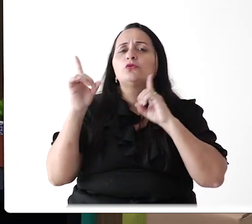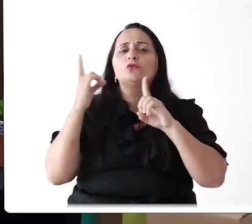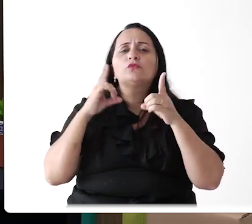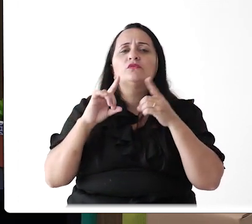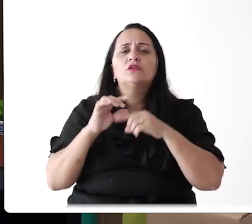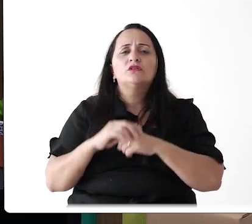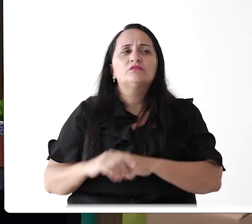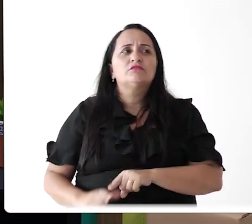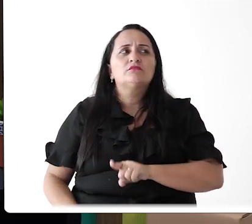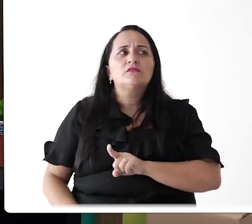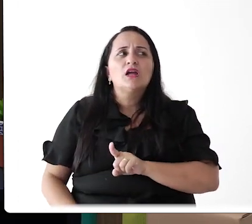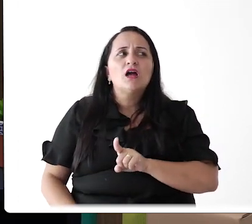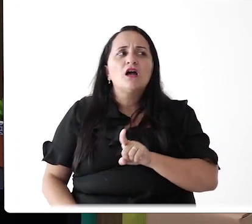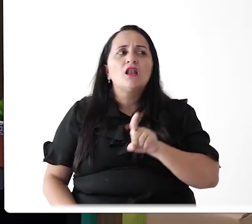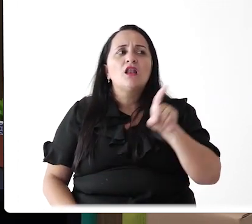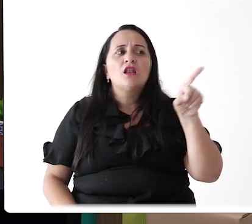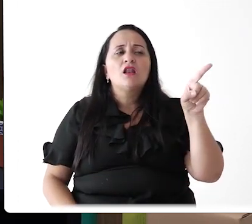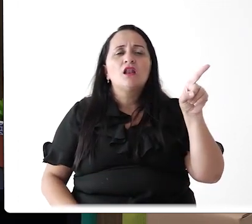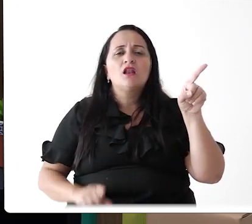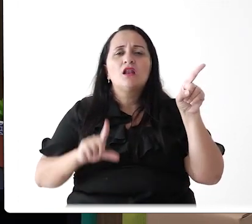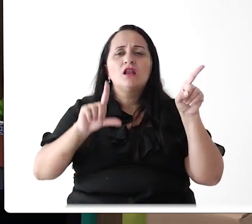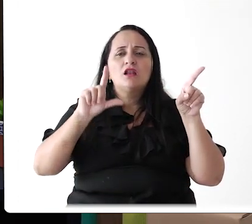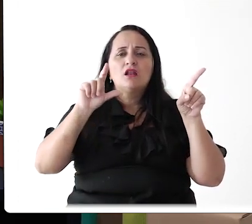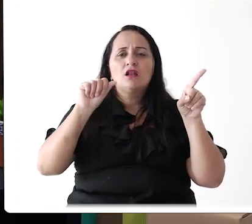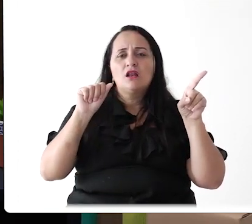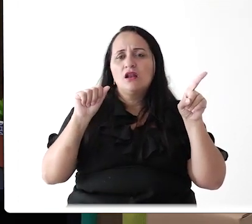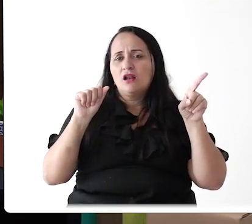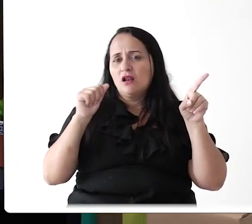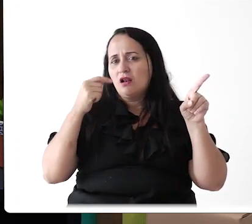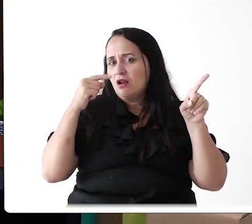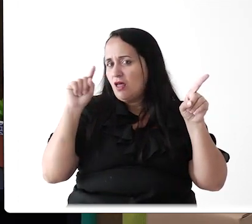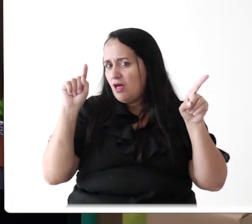Lá eu sei que indica